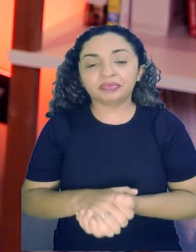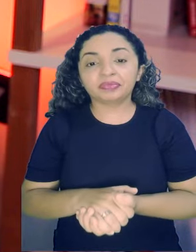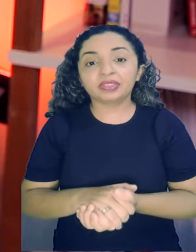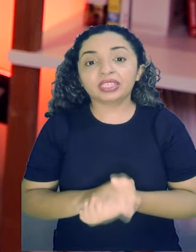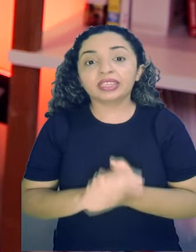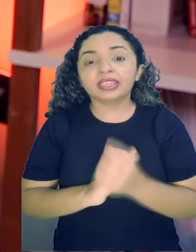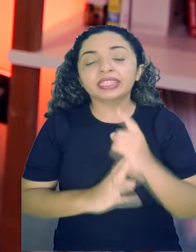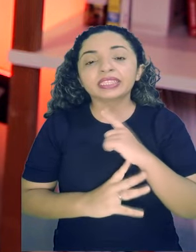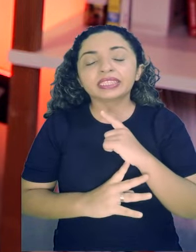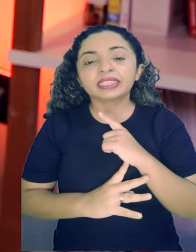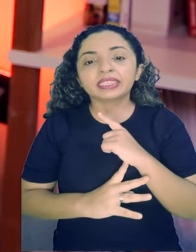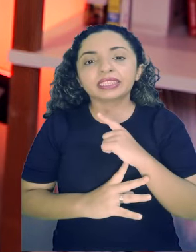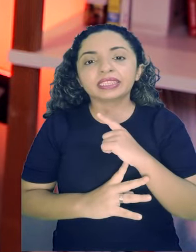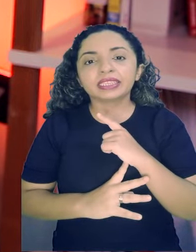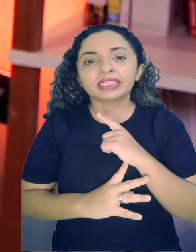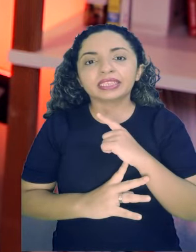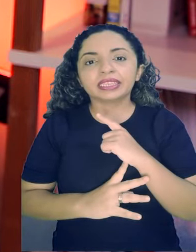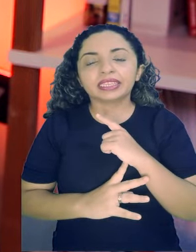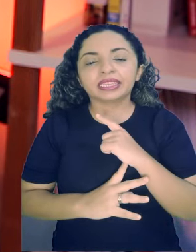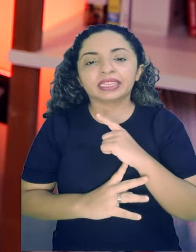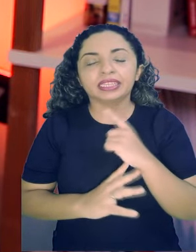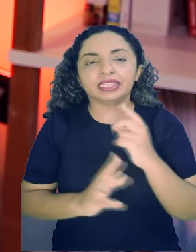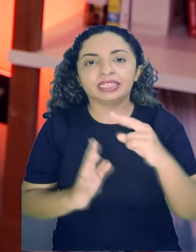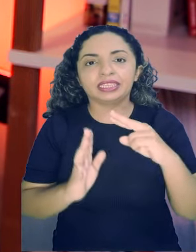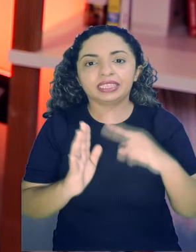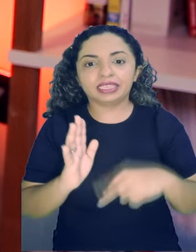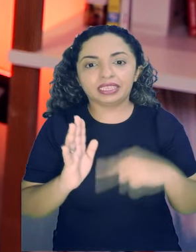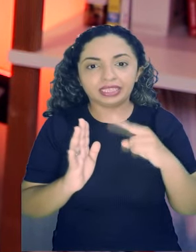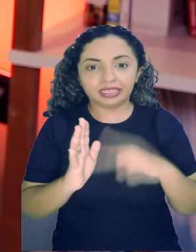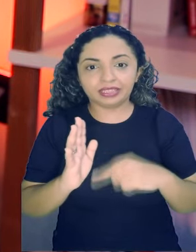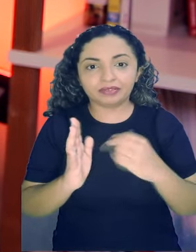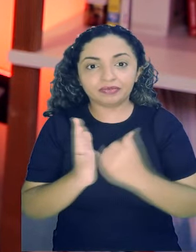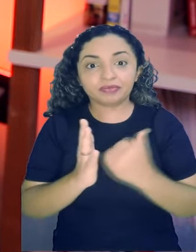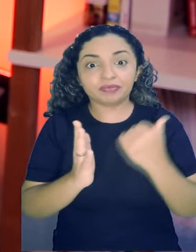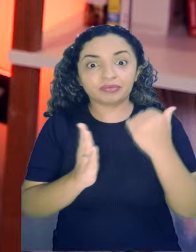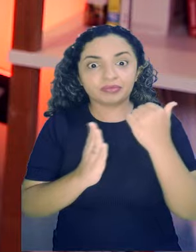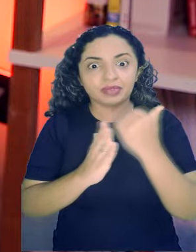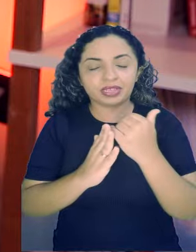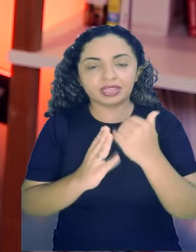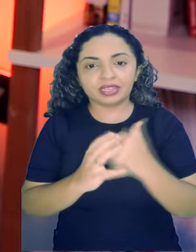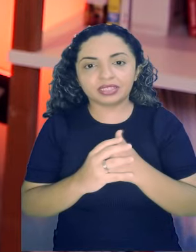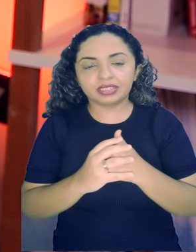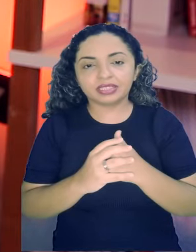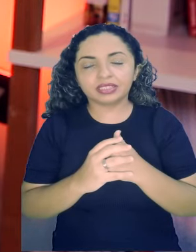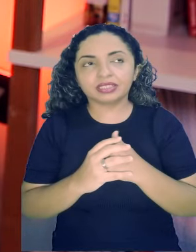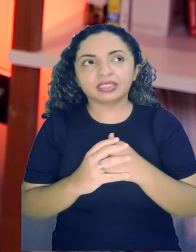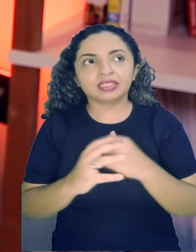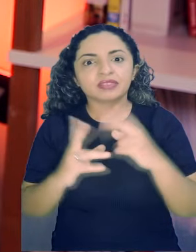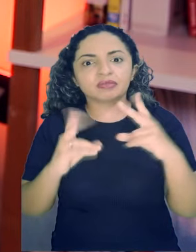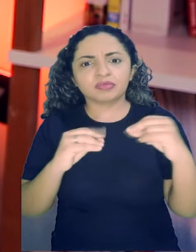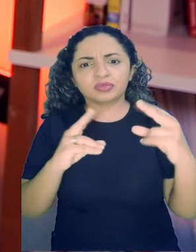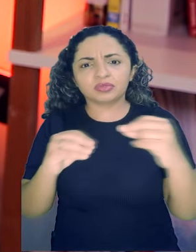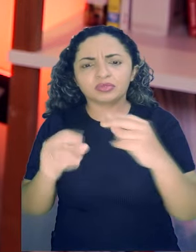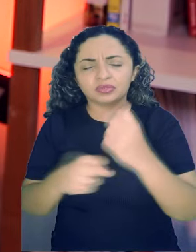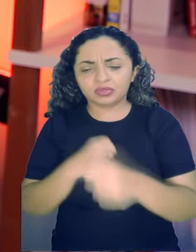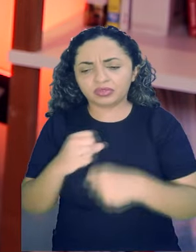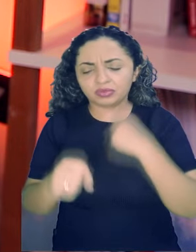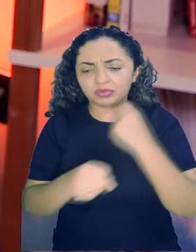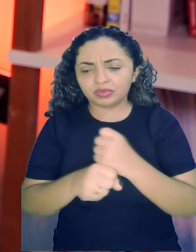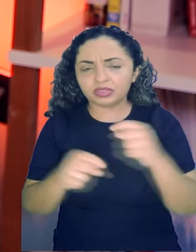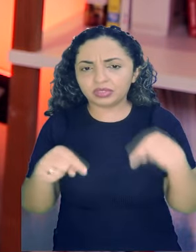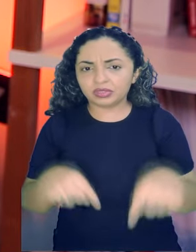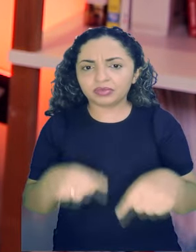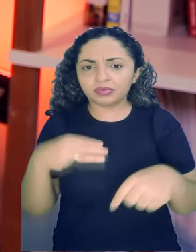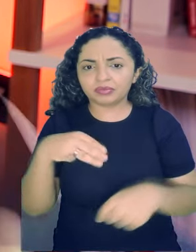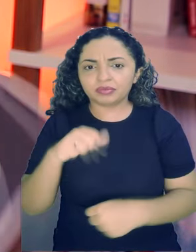esse livro. E aí mais um livro que também deveria estar sendo muito mais comentado, porque eu não sei por que aconteceu, um livro que foi lançado esse